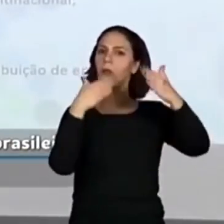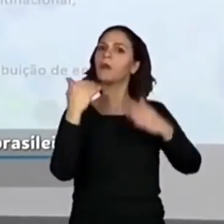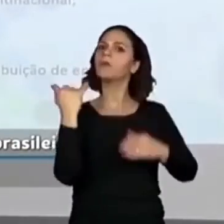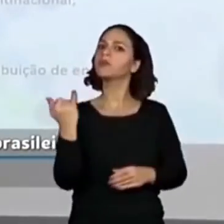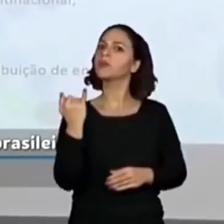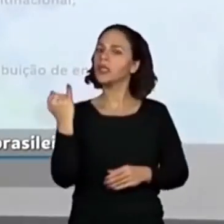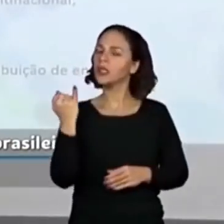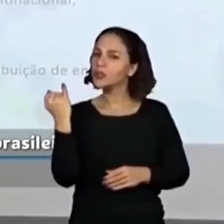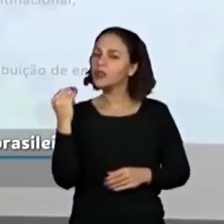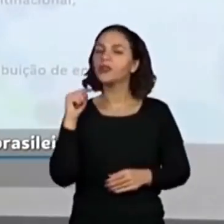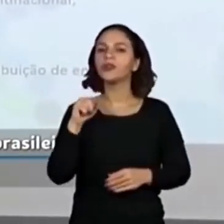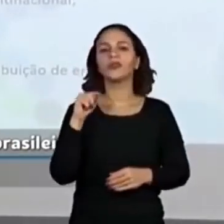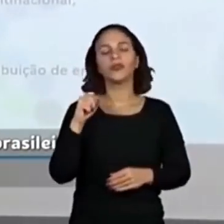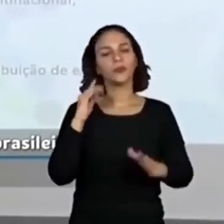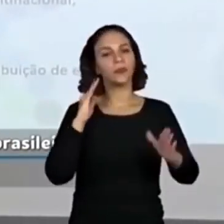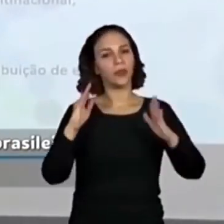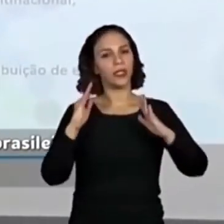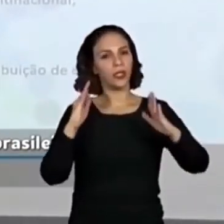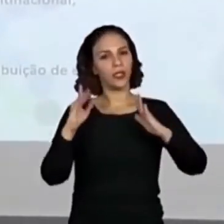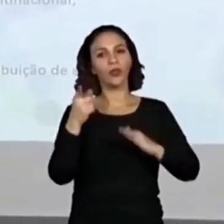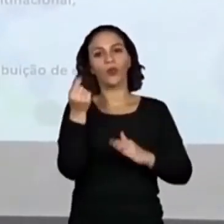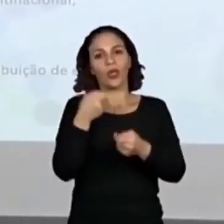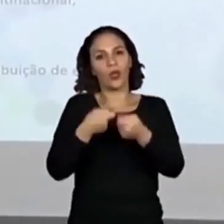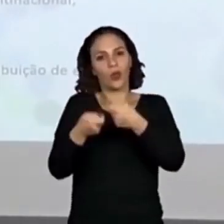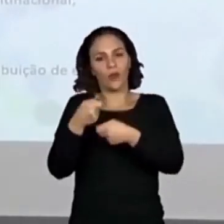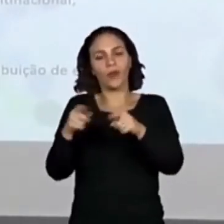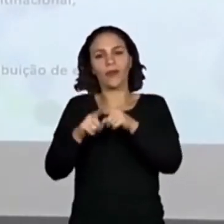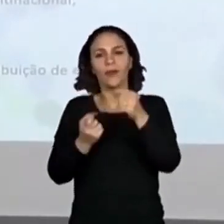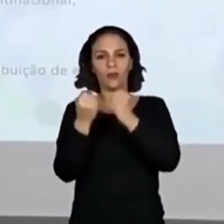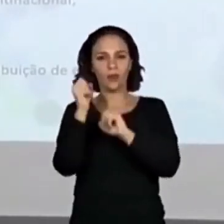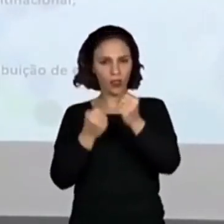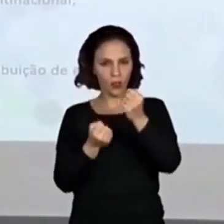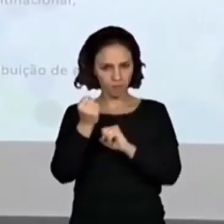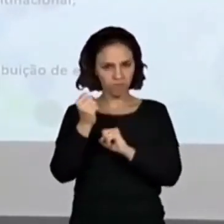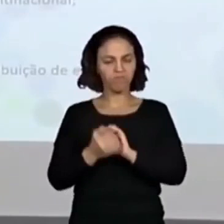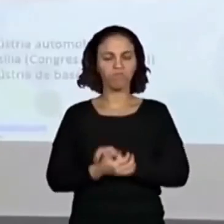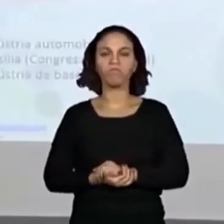significativo na parte econômica e industrial.